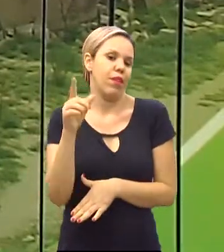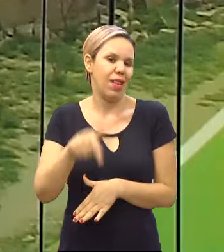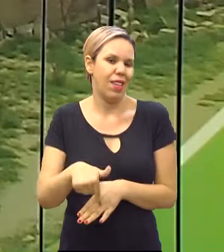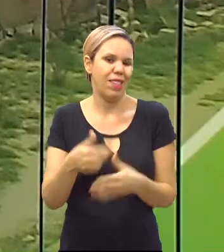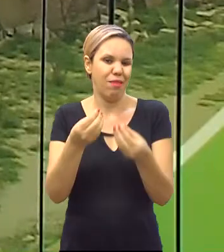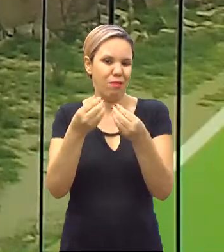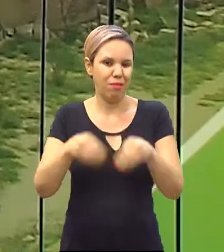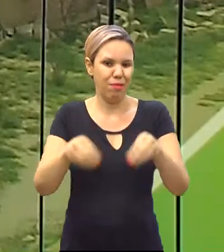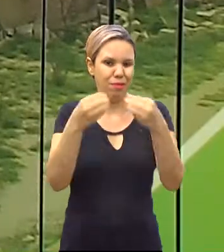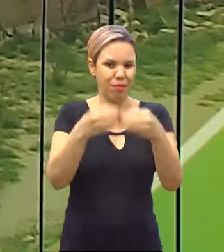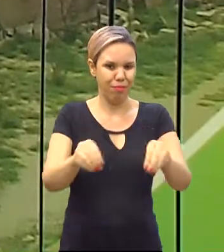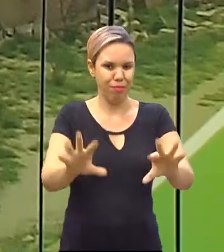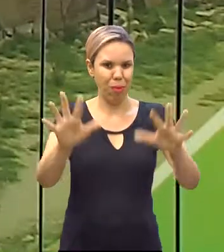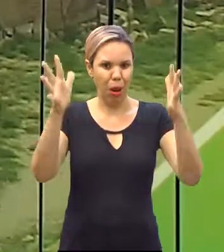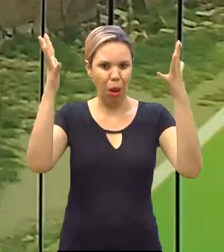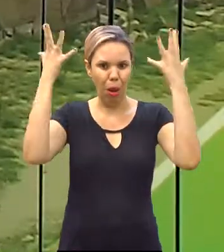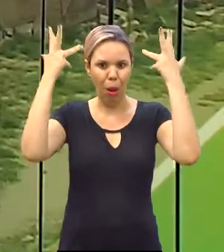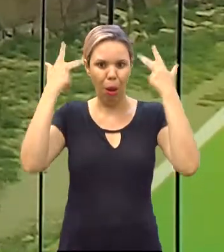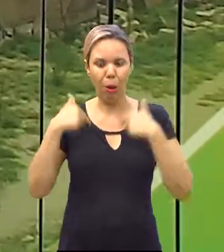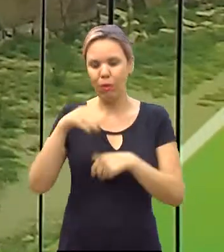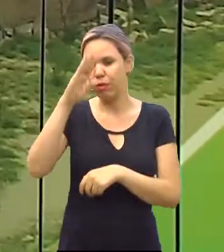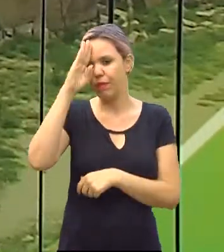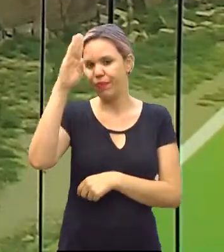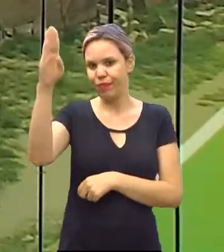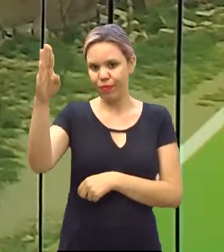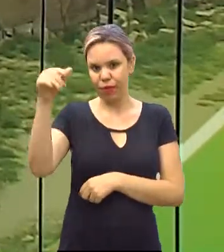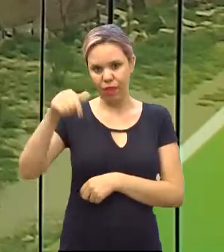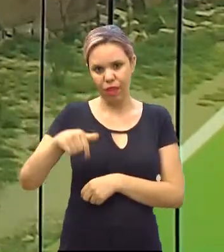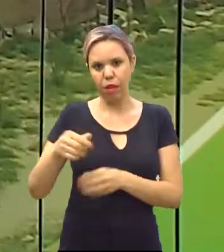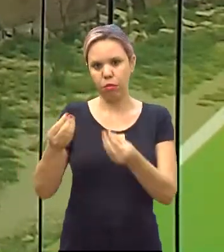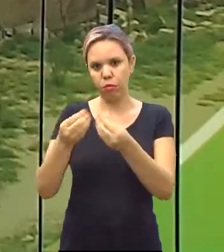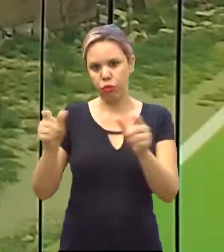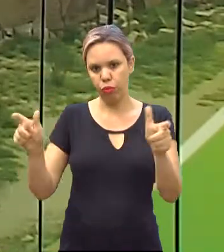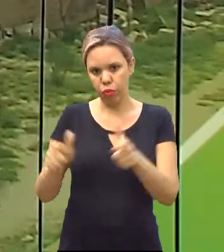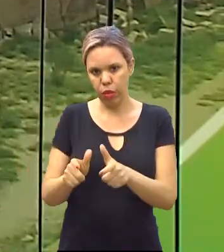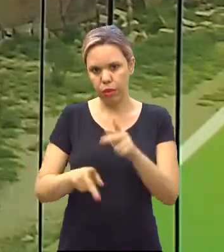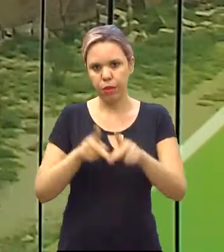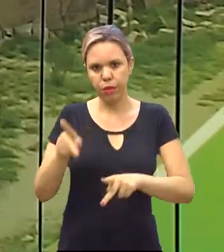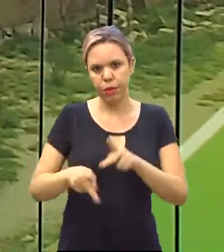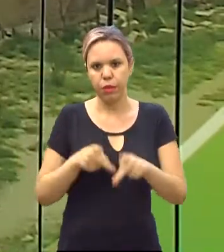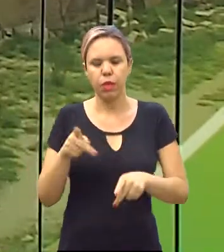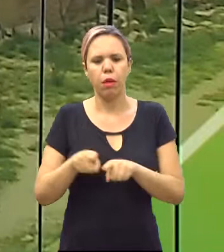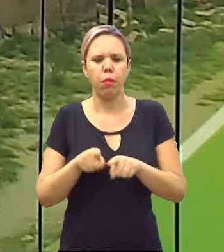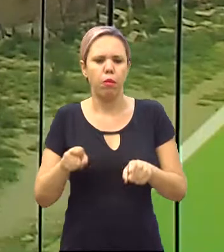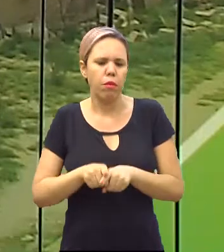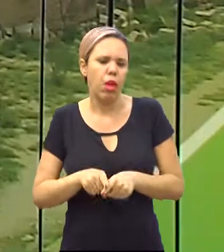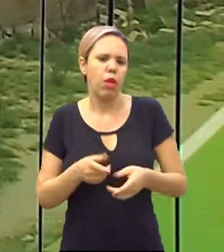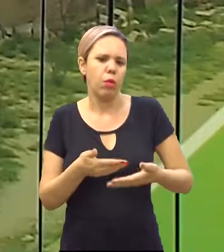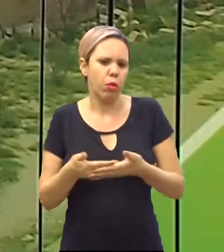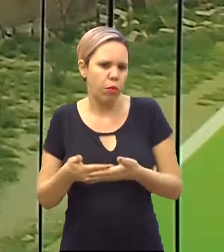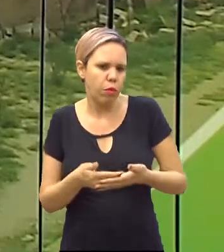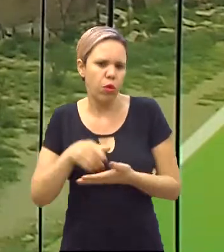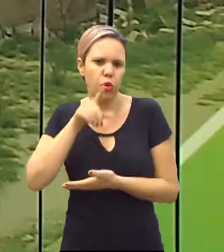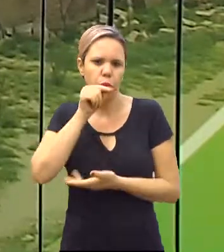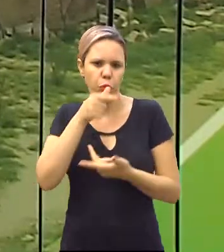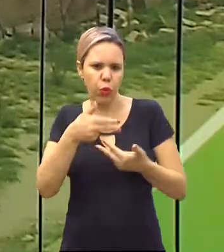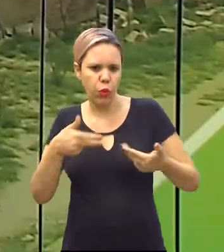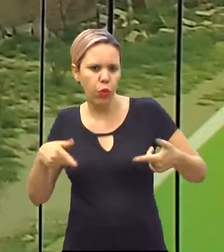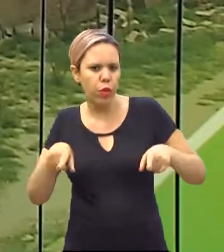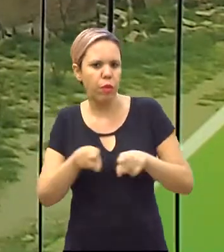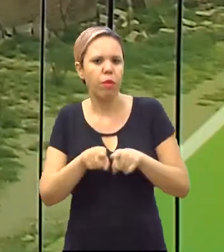essa devastação na fauna, principalmente a queda das populações de mamíferos,